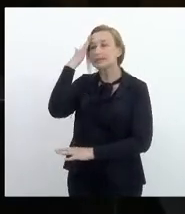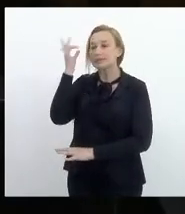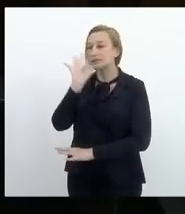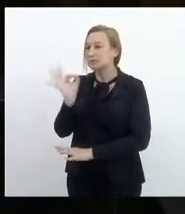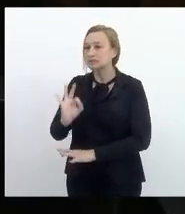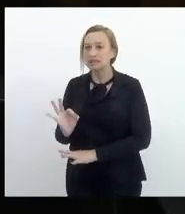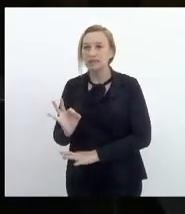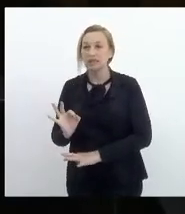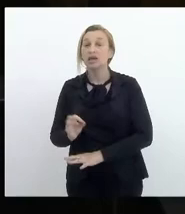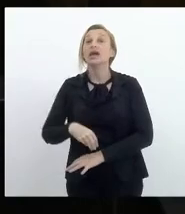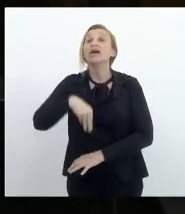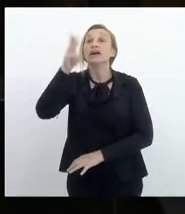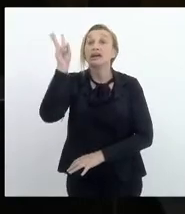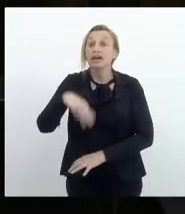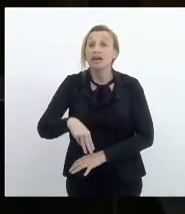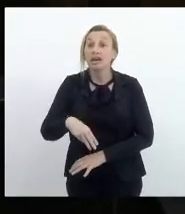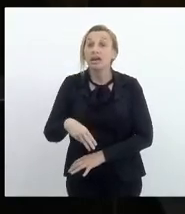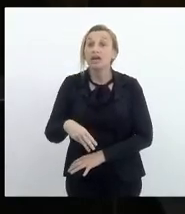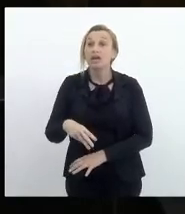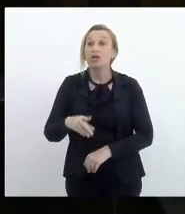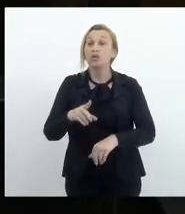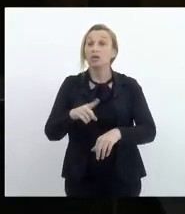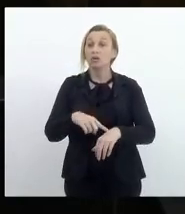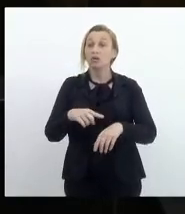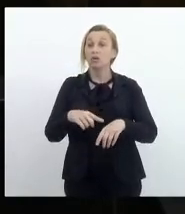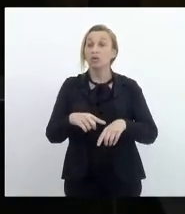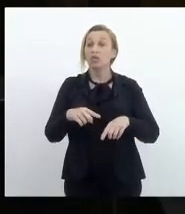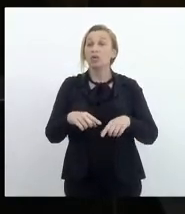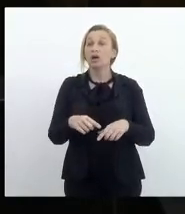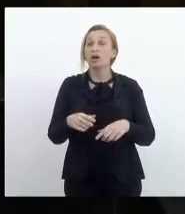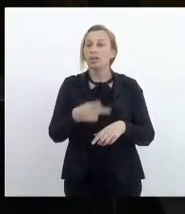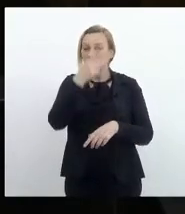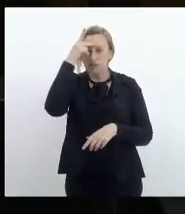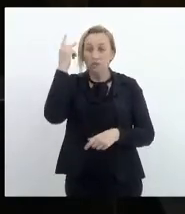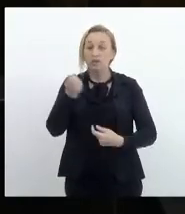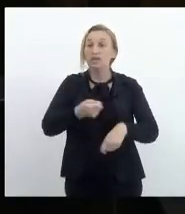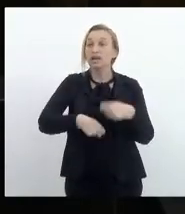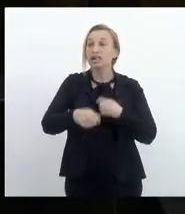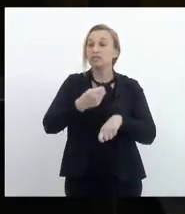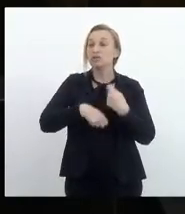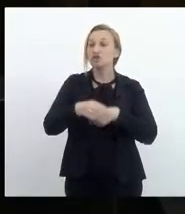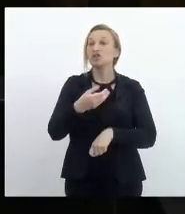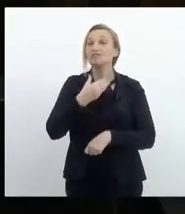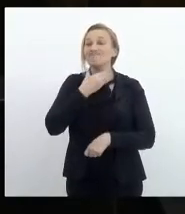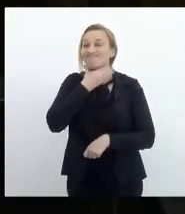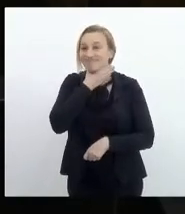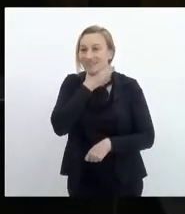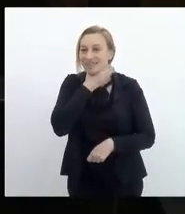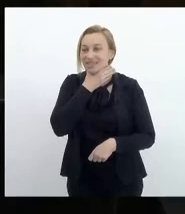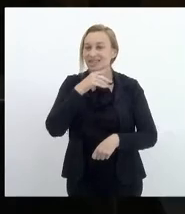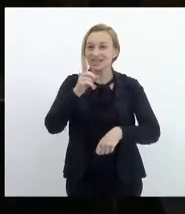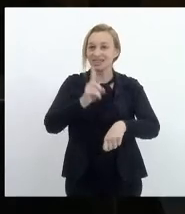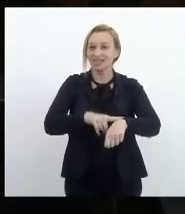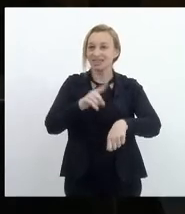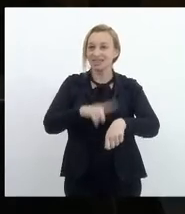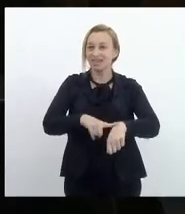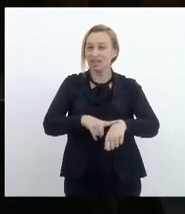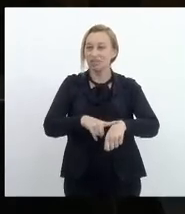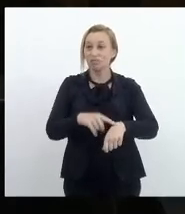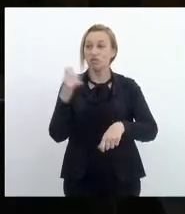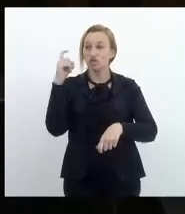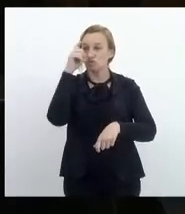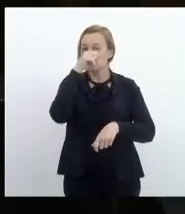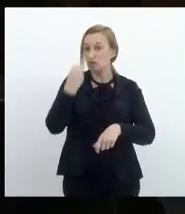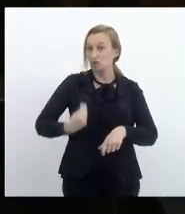é que é o gabinete de crise que está administrando esse tempo sequíssimo que